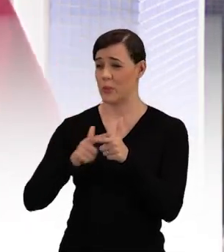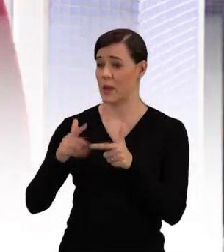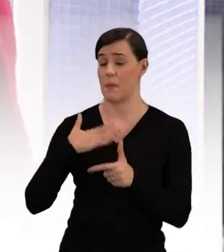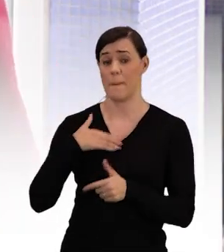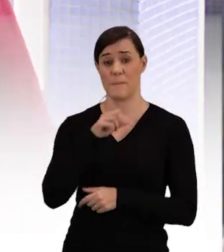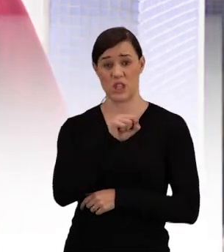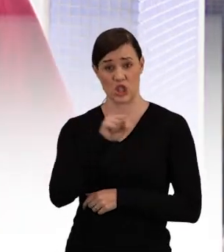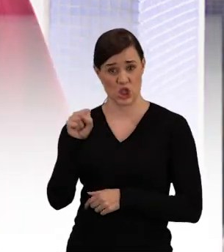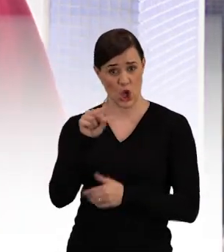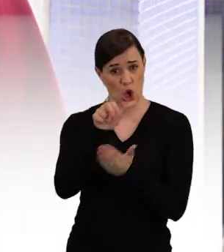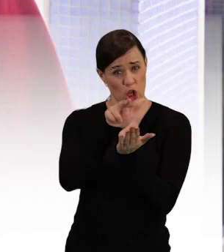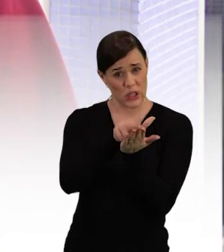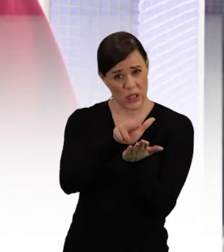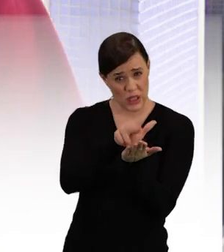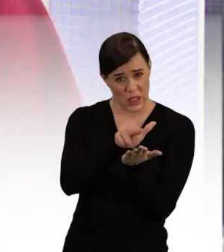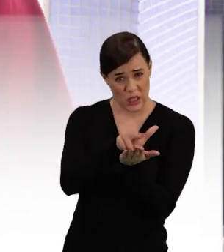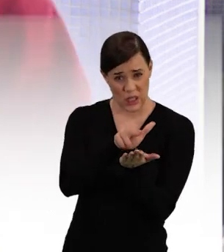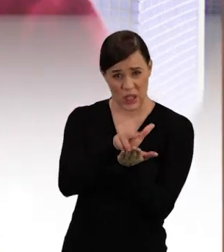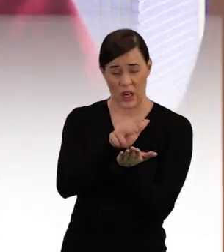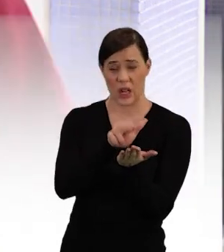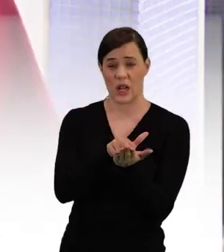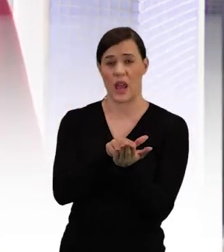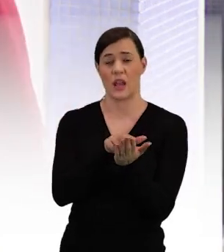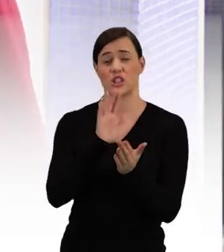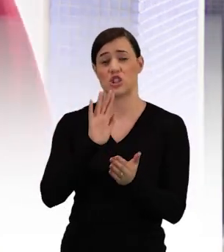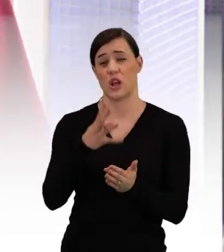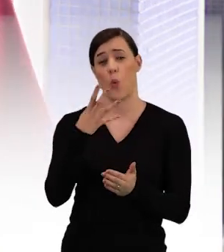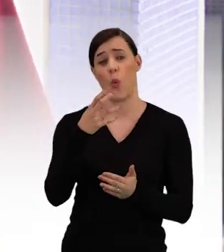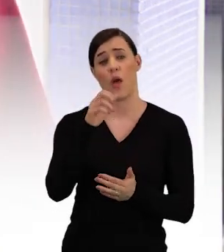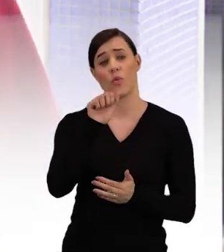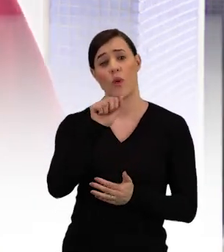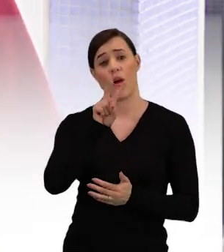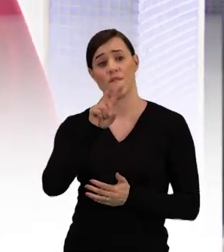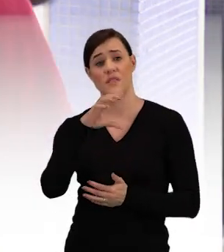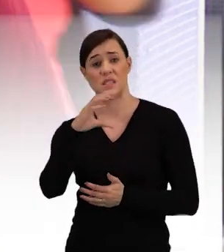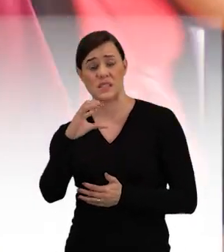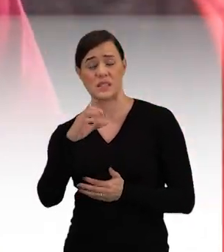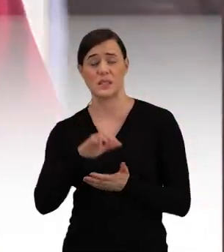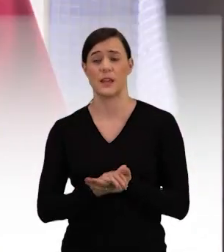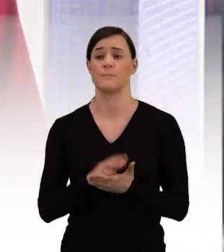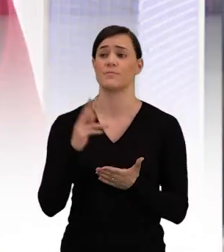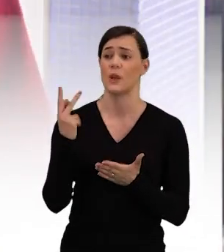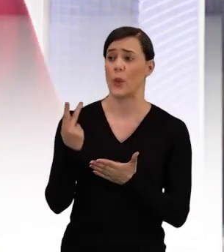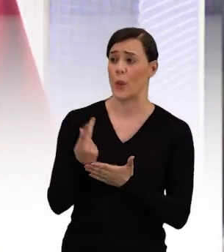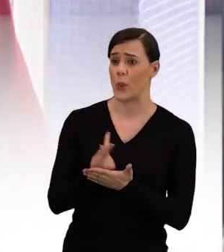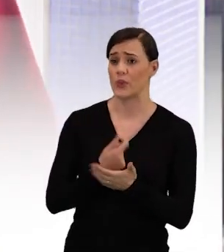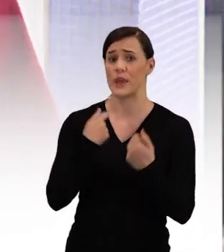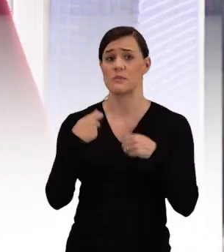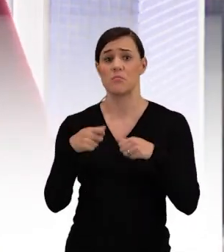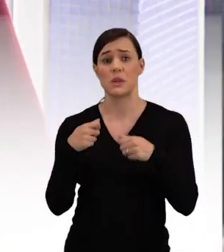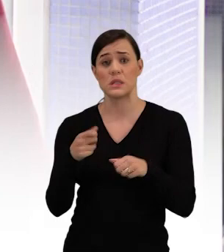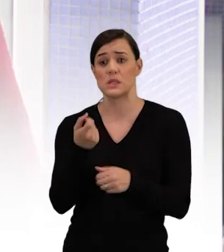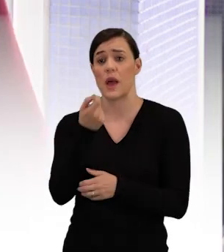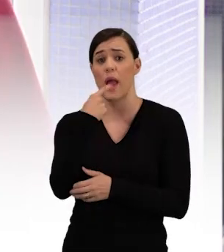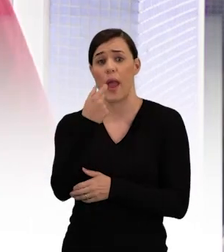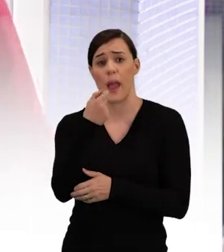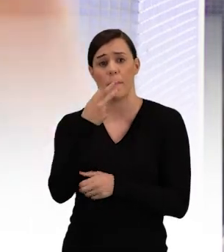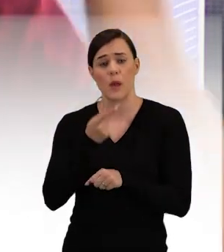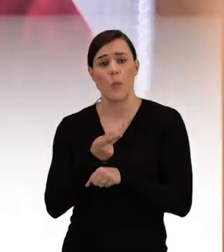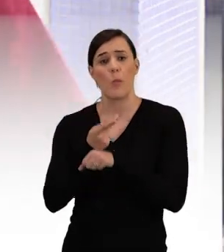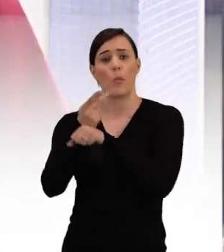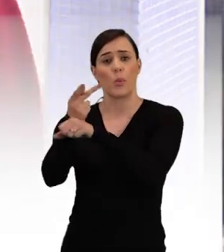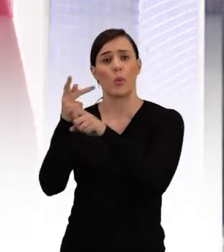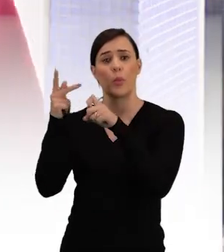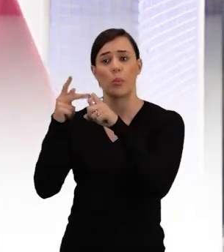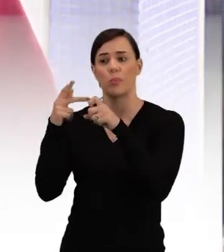uma sogra minha que é acamada, teve a 4 AVC, e vira e mexe, quando a gente precisa de remédio, vai até